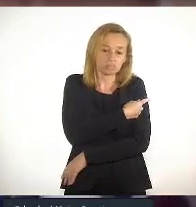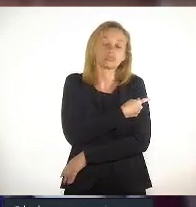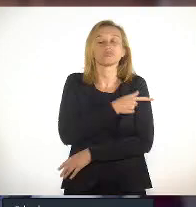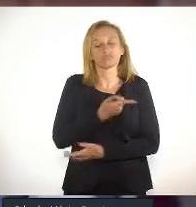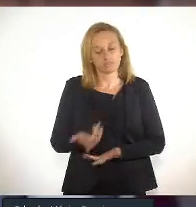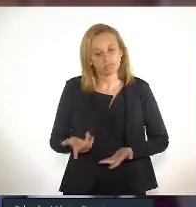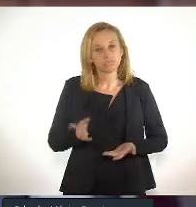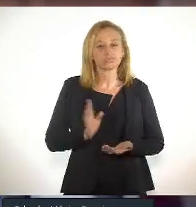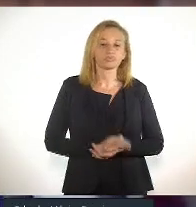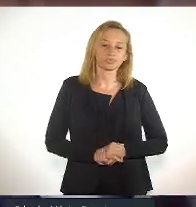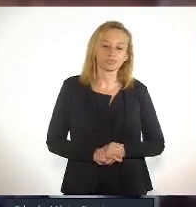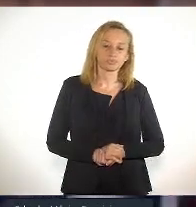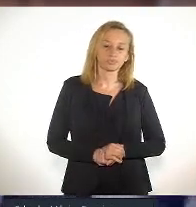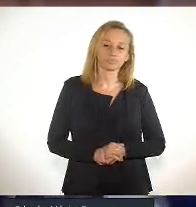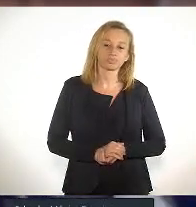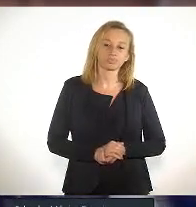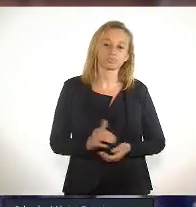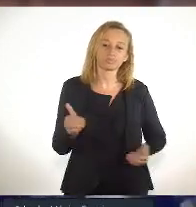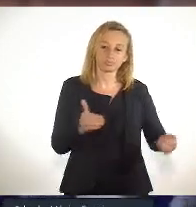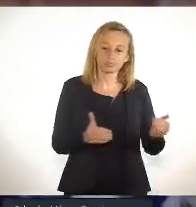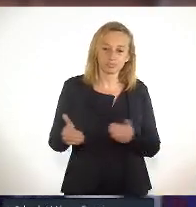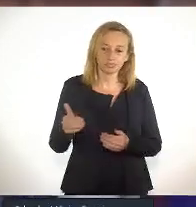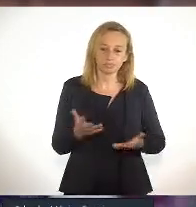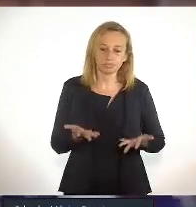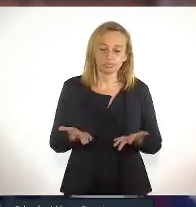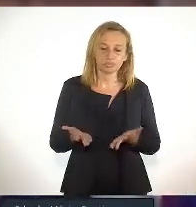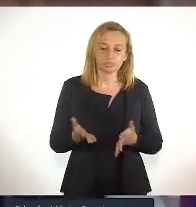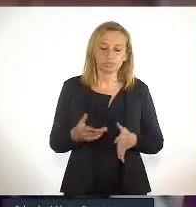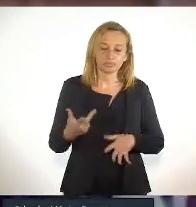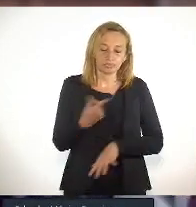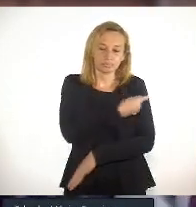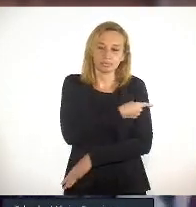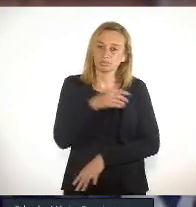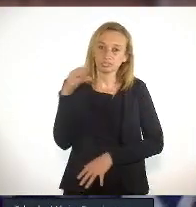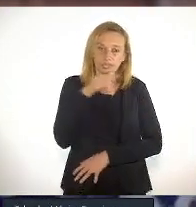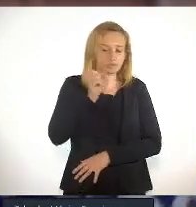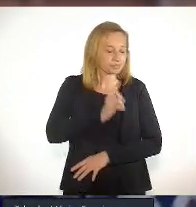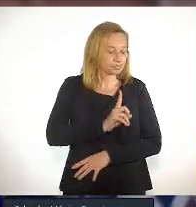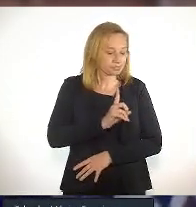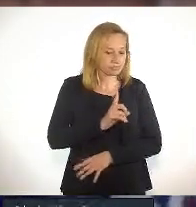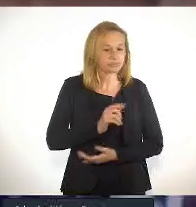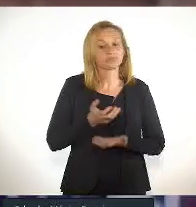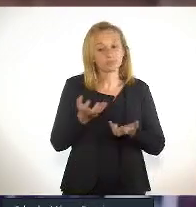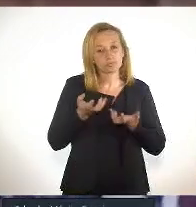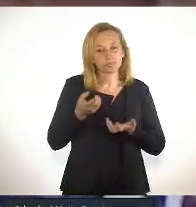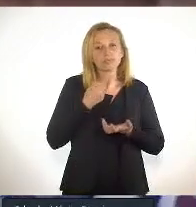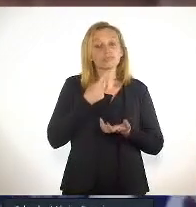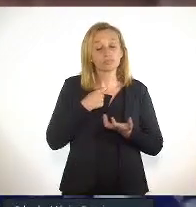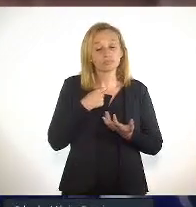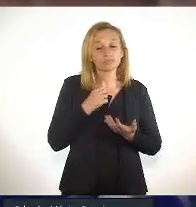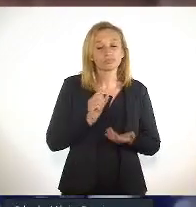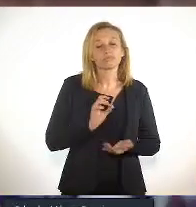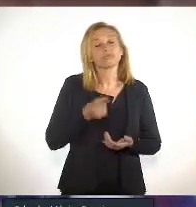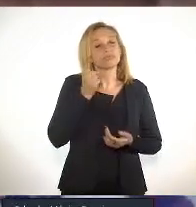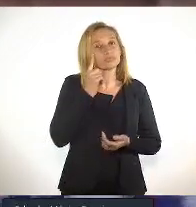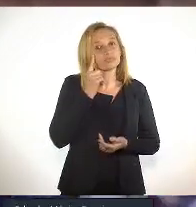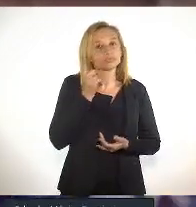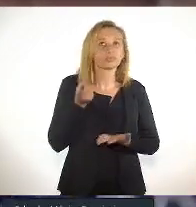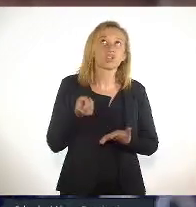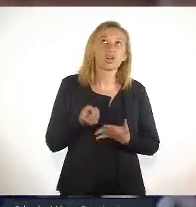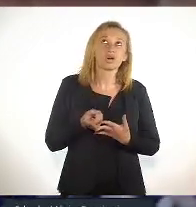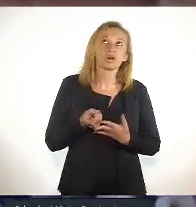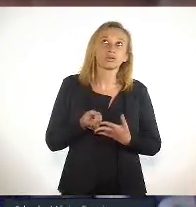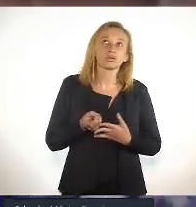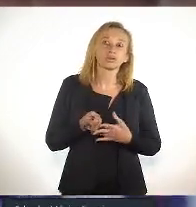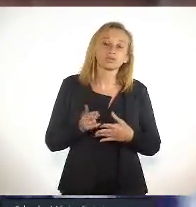vias de acessarmos a vacinação, mas não será tão depressa quanto a gente deseja, e a gente precisa pensar, inclusive,